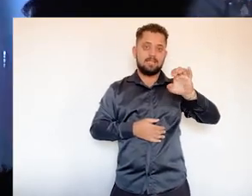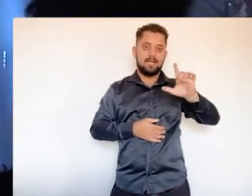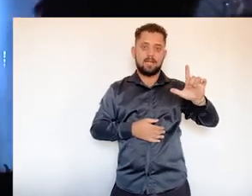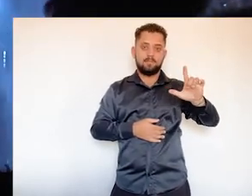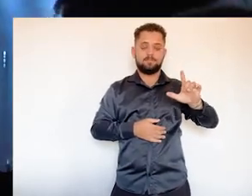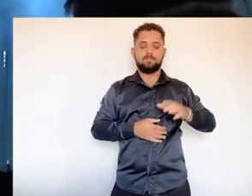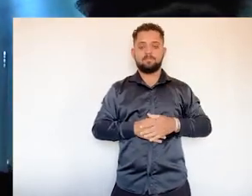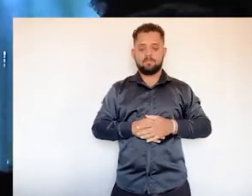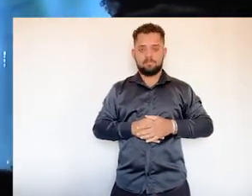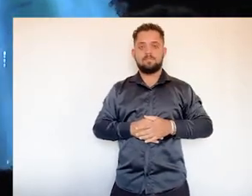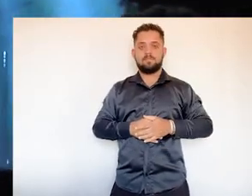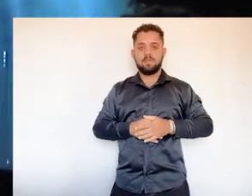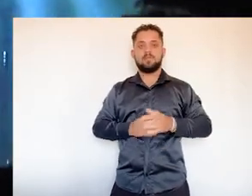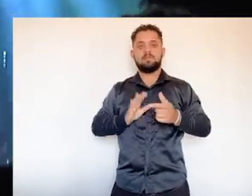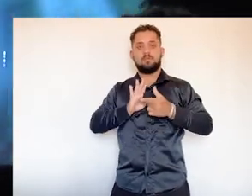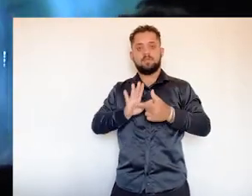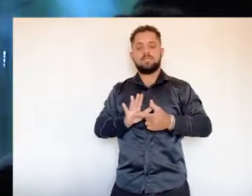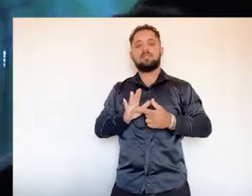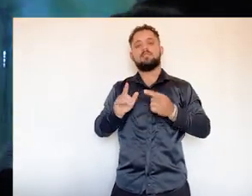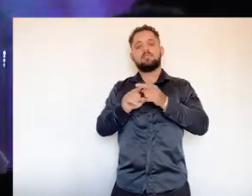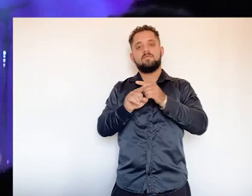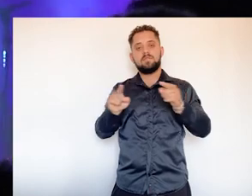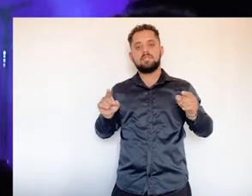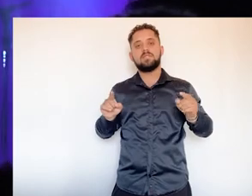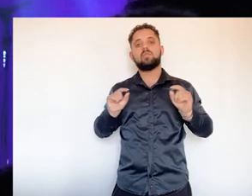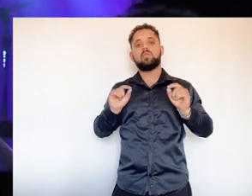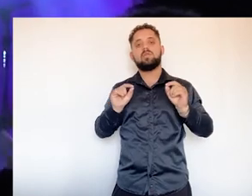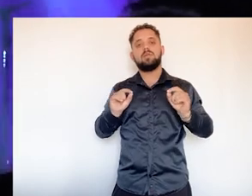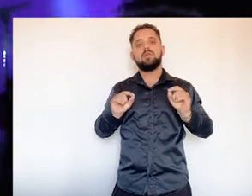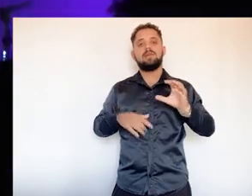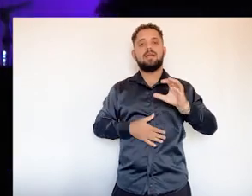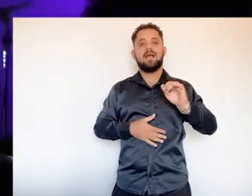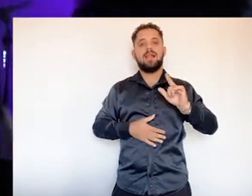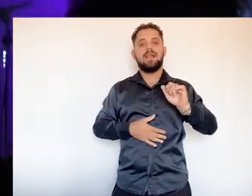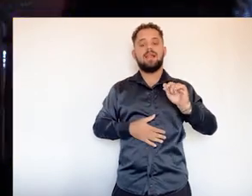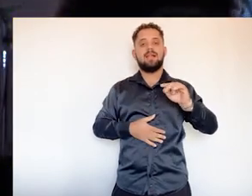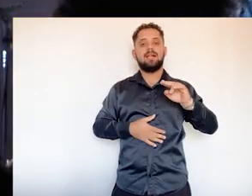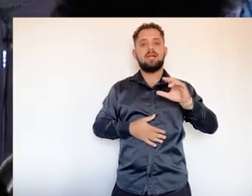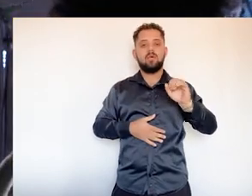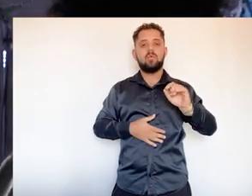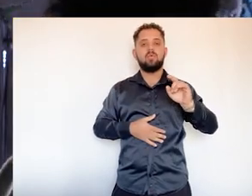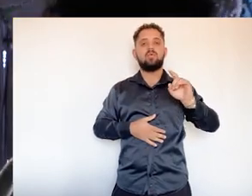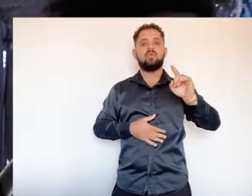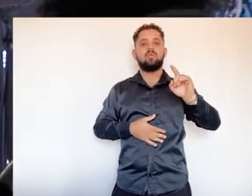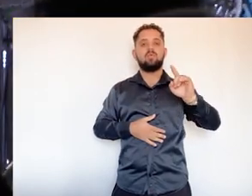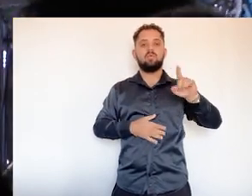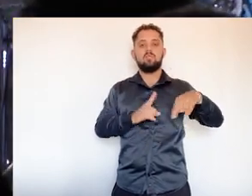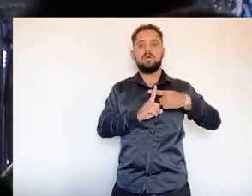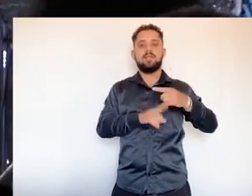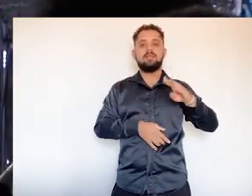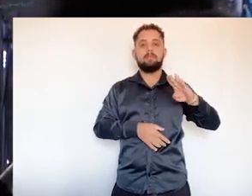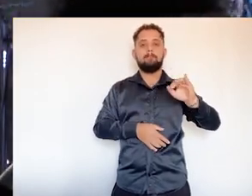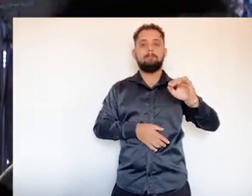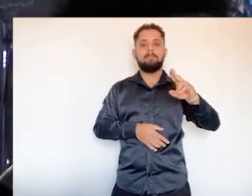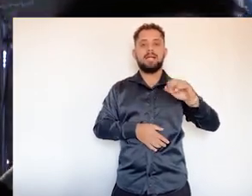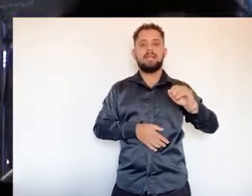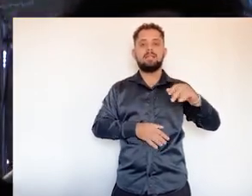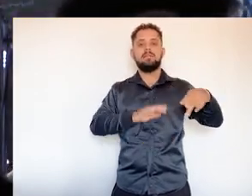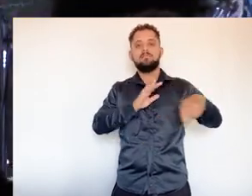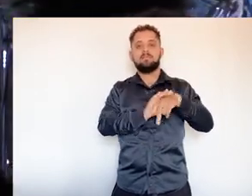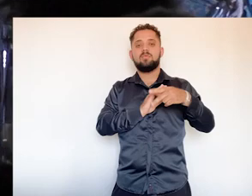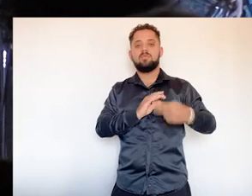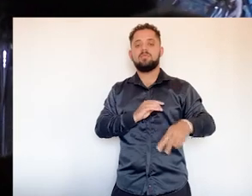para vocês Calango e Banda. Vamos fazer músicas autorais, vamos fazer o